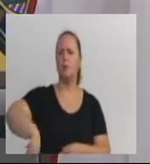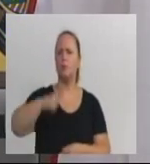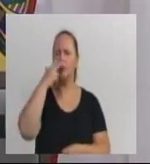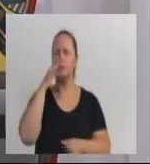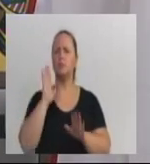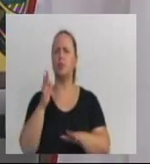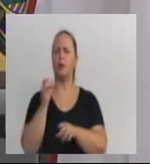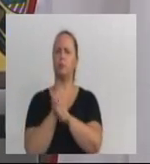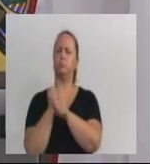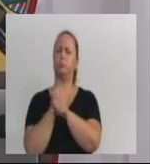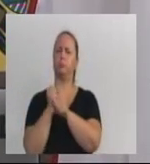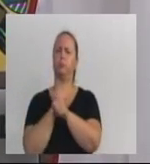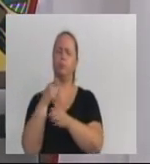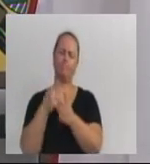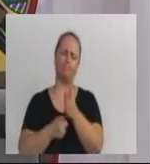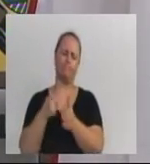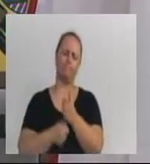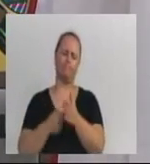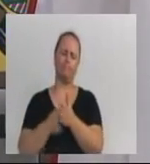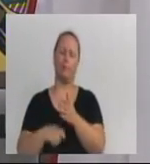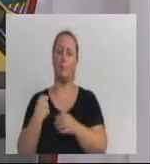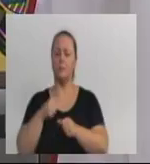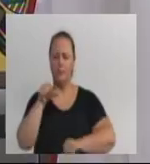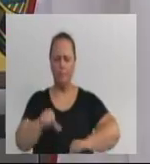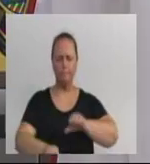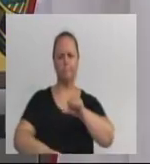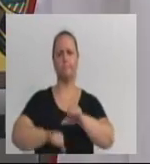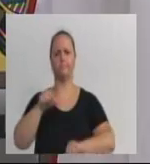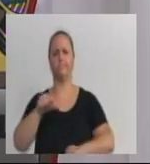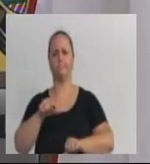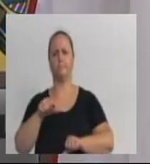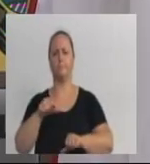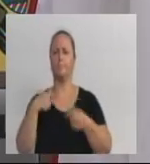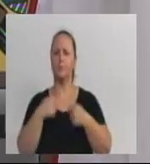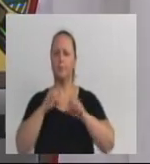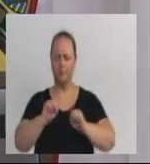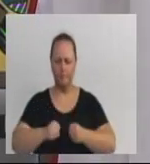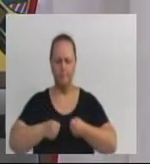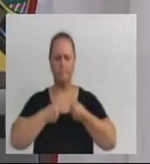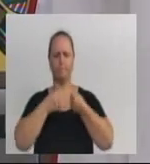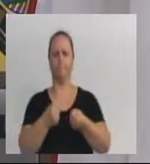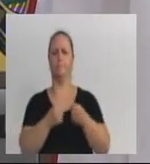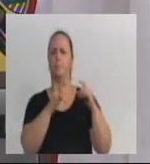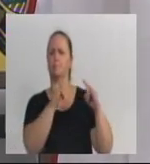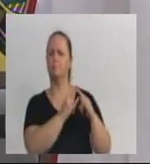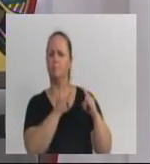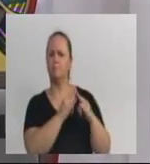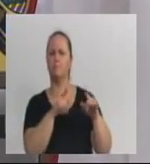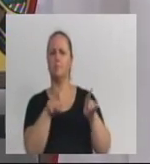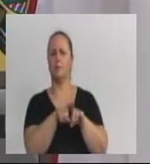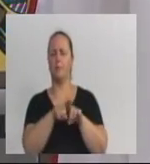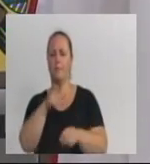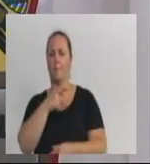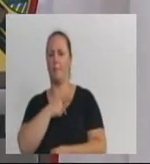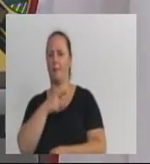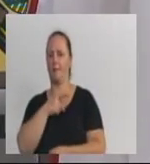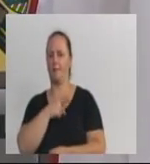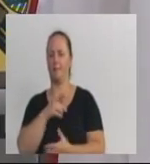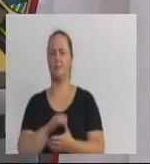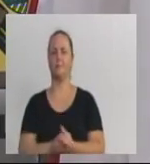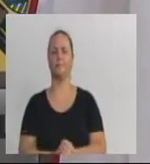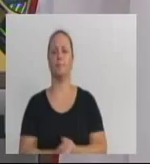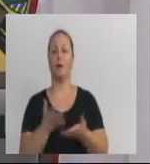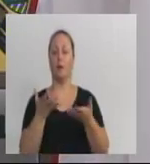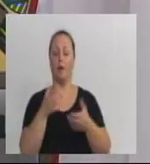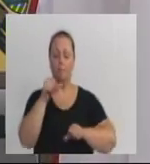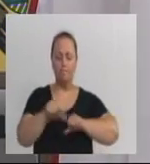que fortaleça os institutos e as instituições partidárias. Nós pregamos uma reforma política como